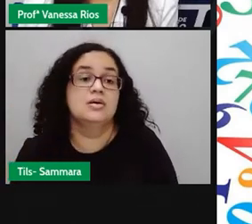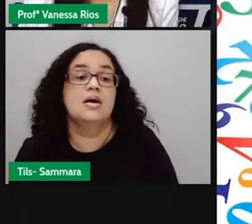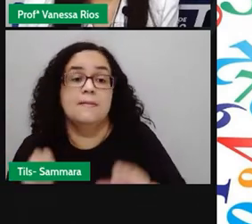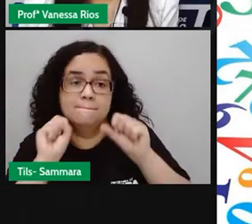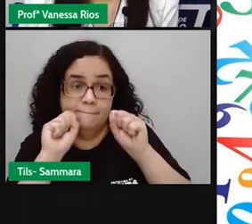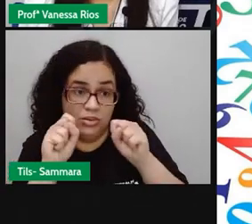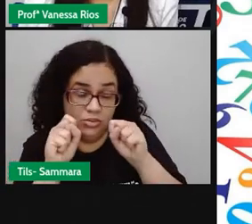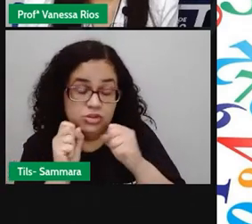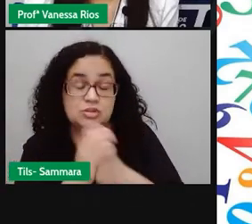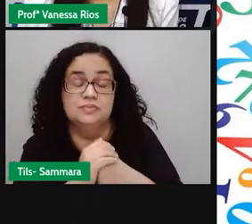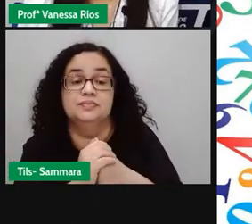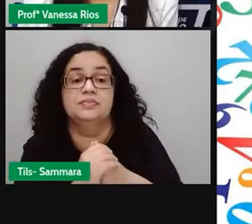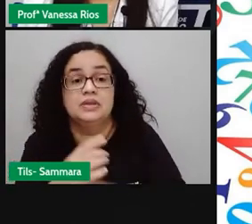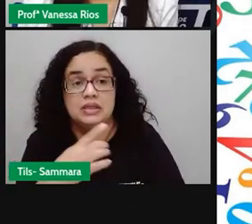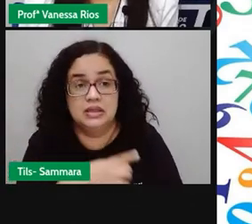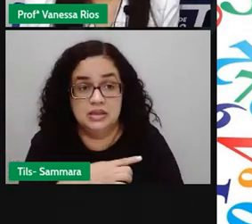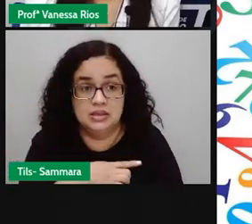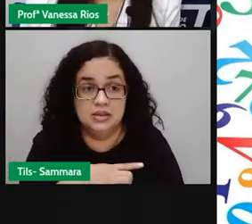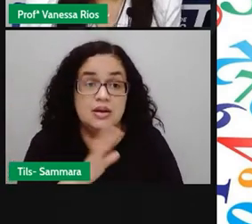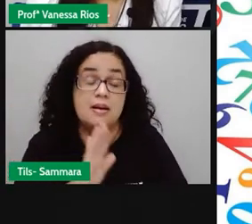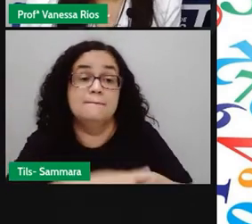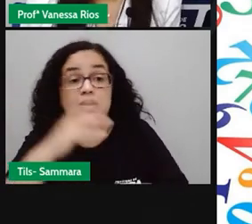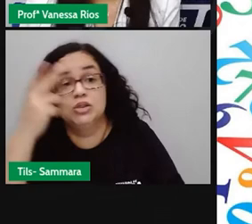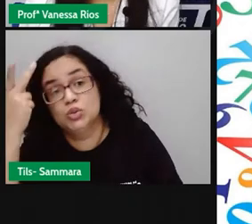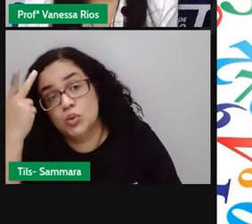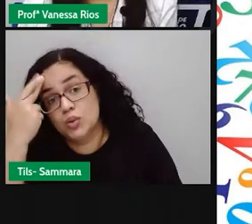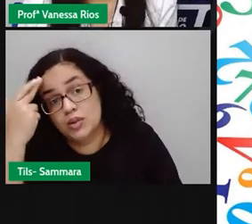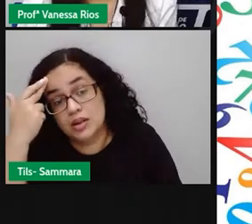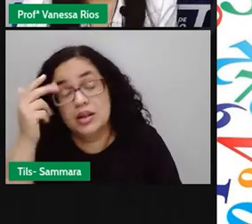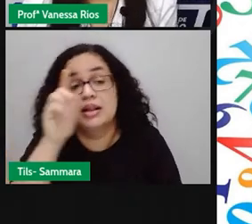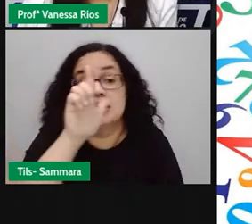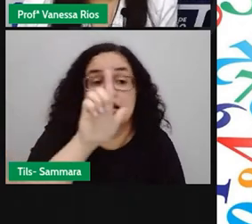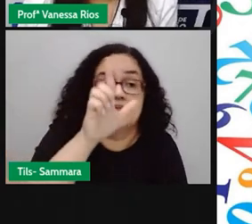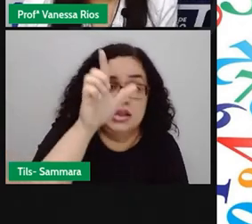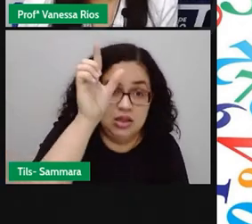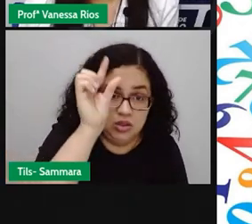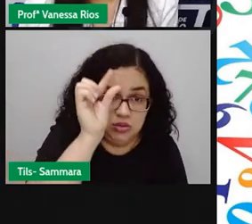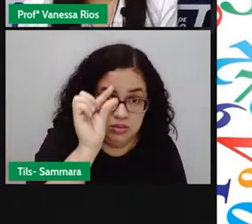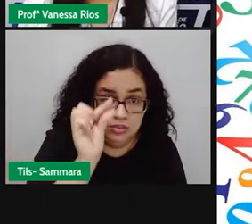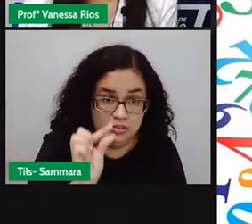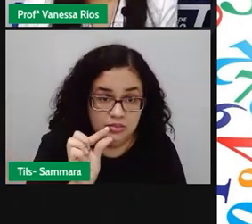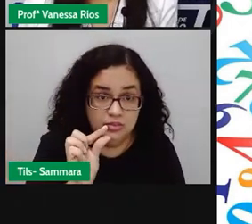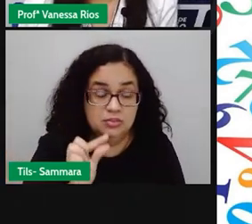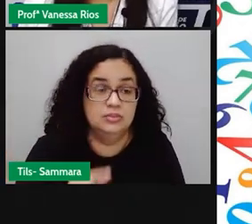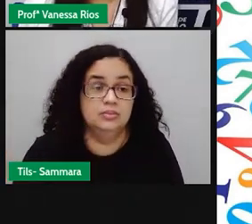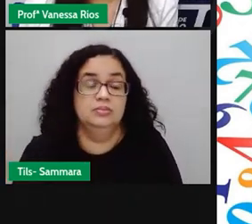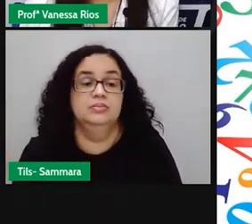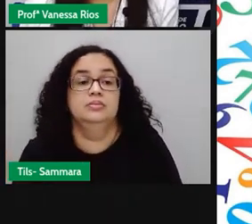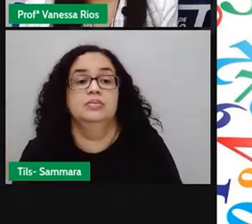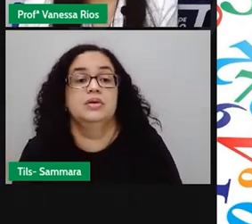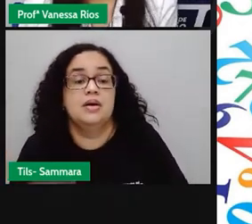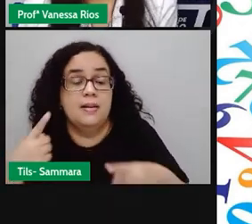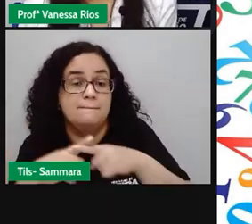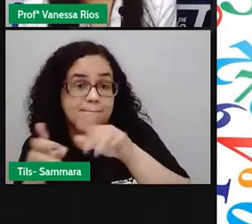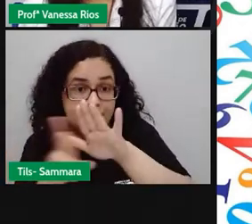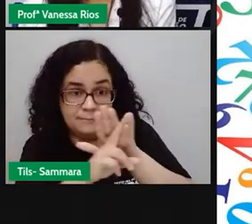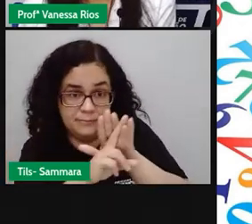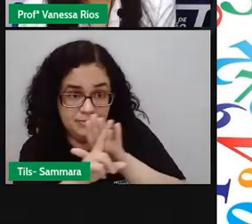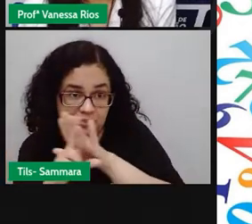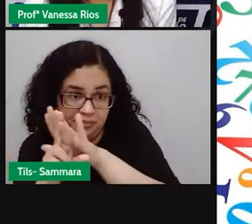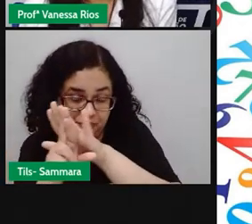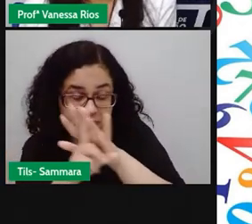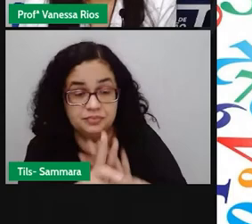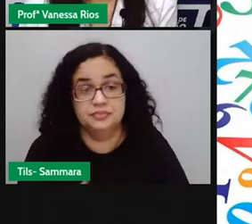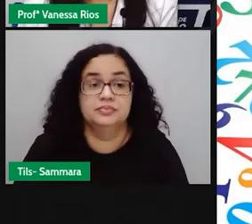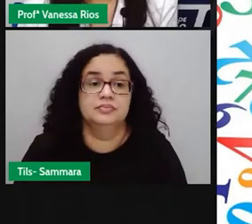pode aparecer, né? É até mais comum aparecer o L minúsculo, a letra L minúscula, para representar